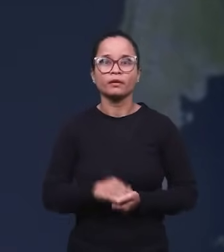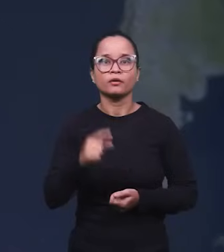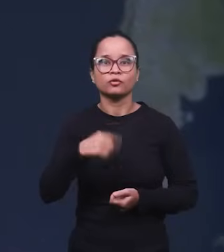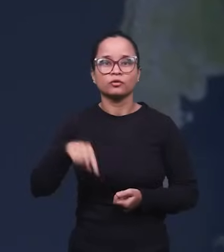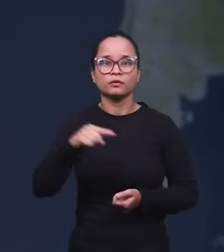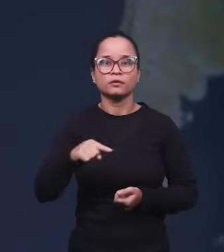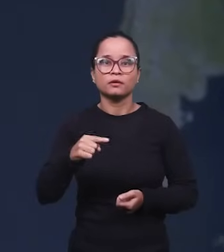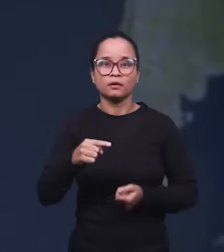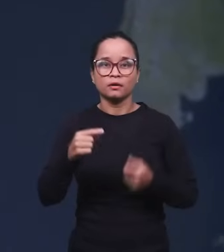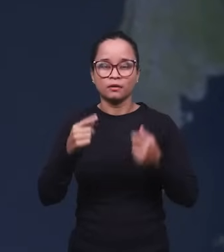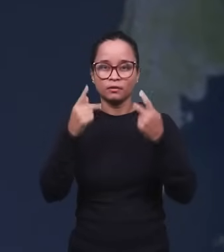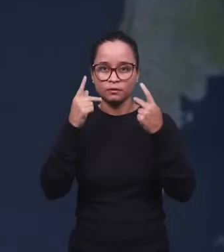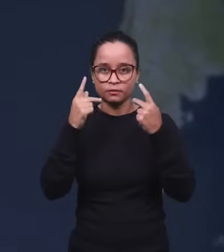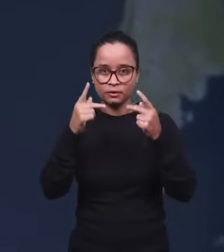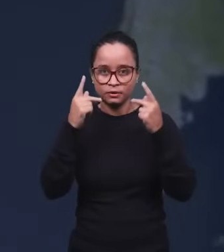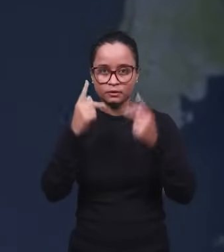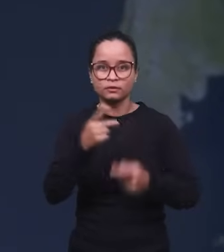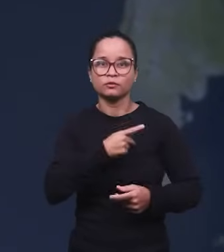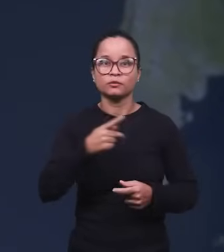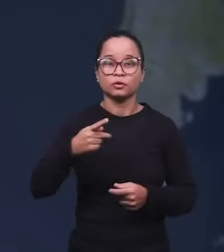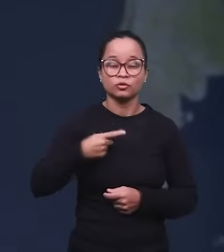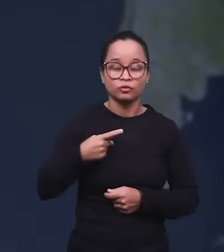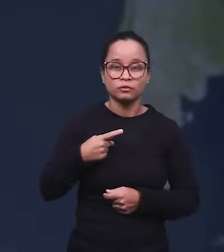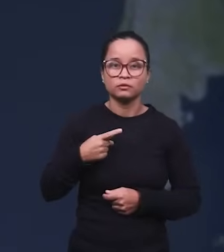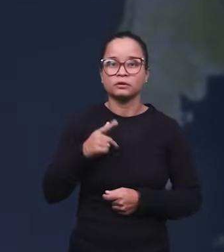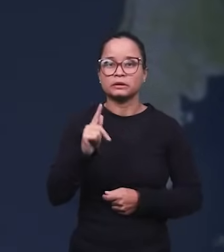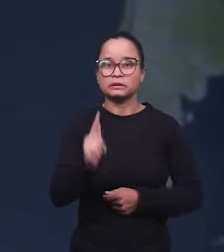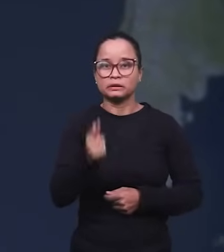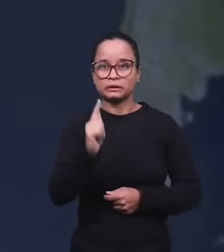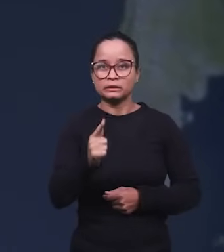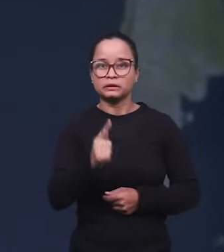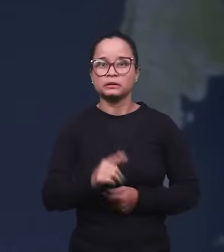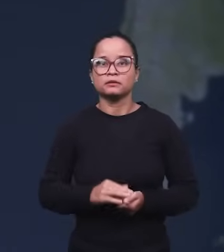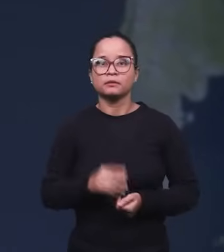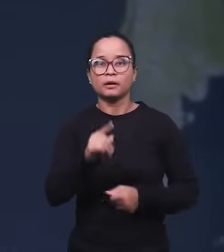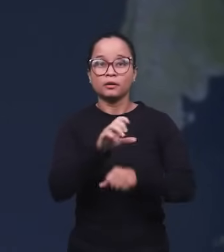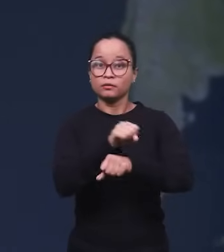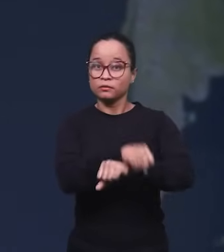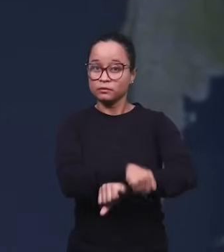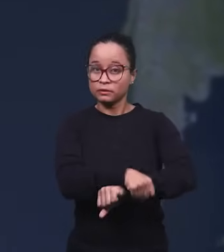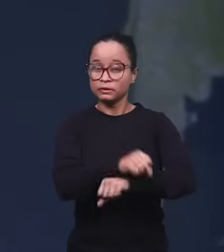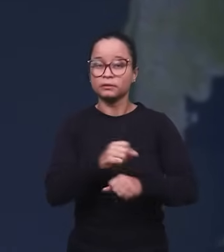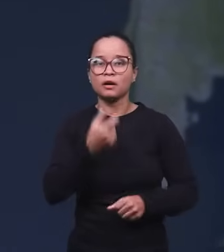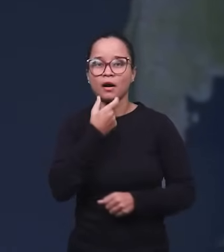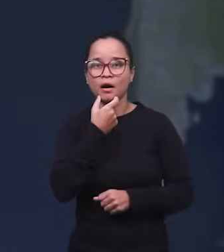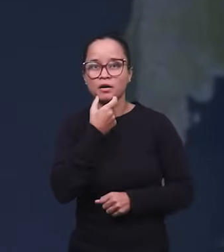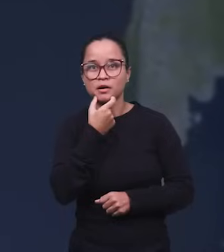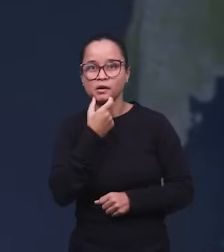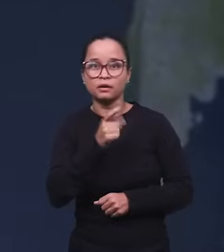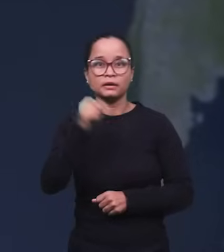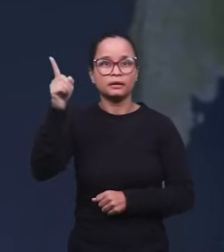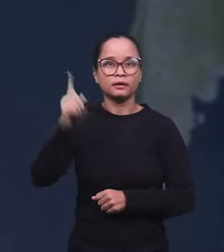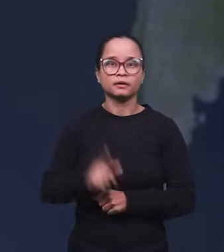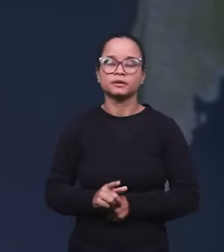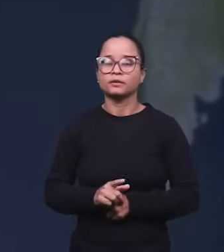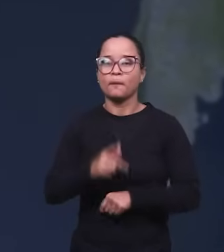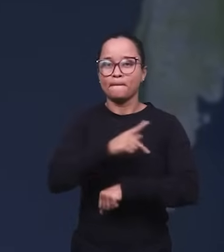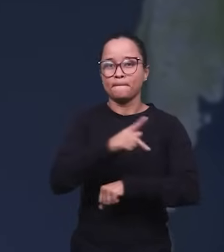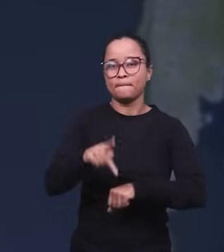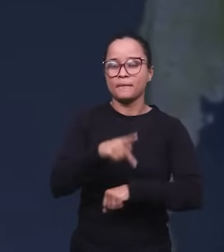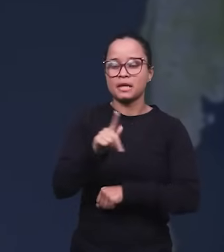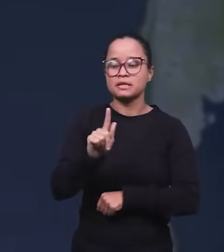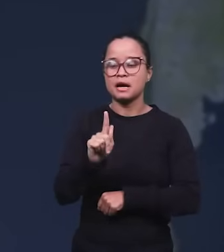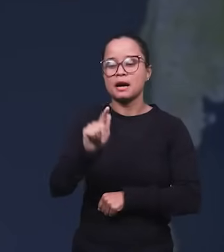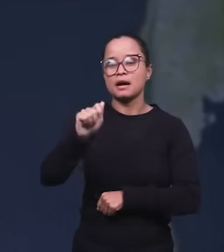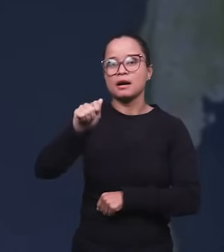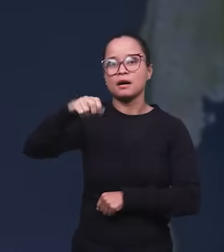Nós estávamos transmitindo aqui uma mensagem do pastor Gedeuti para um seminário em inglês lá em